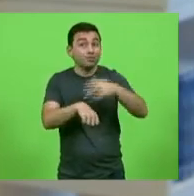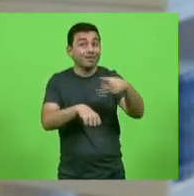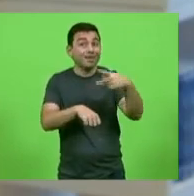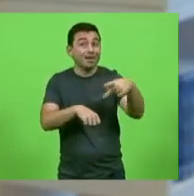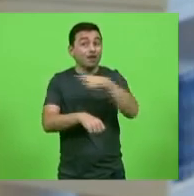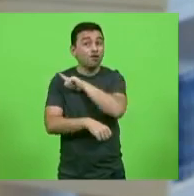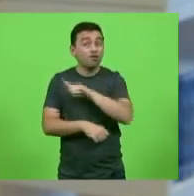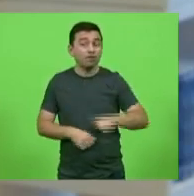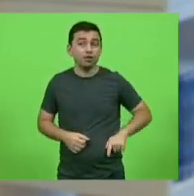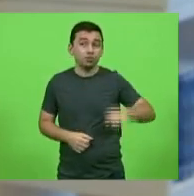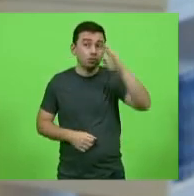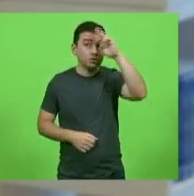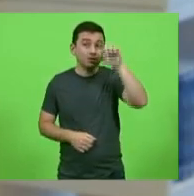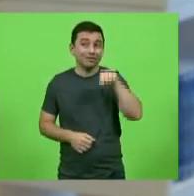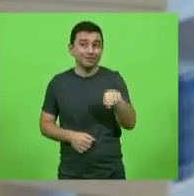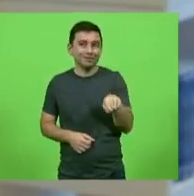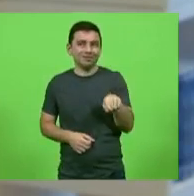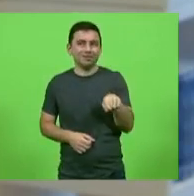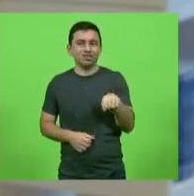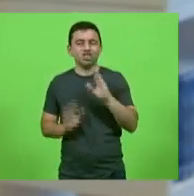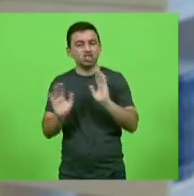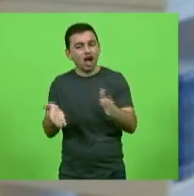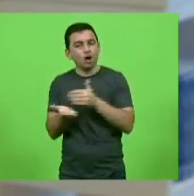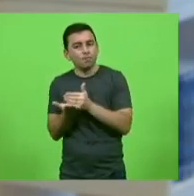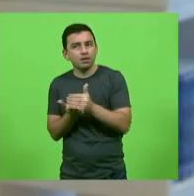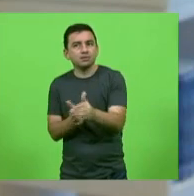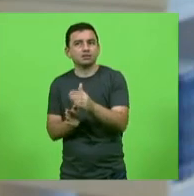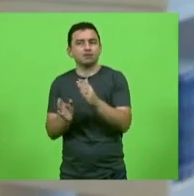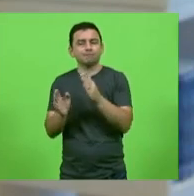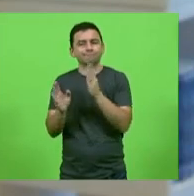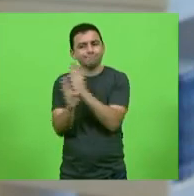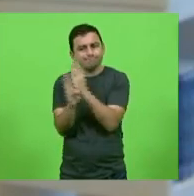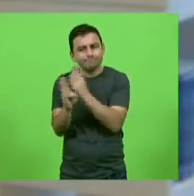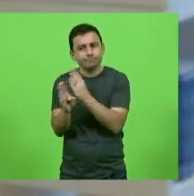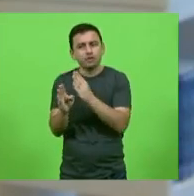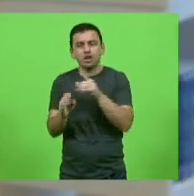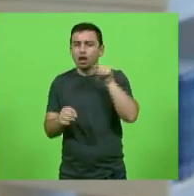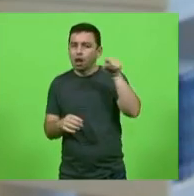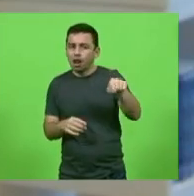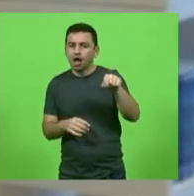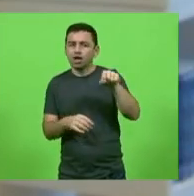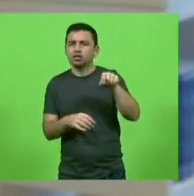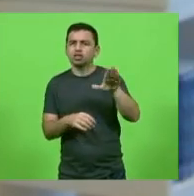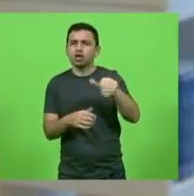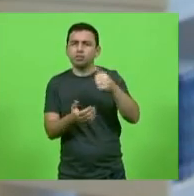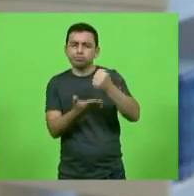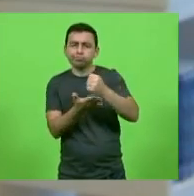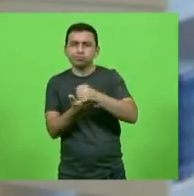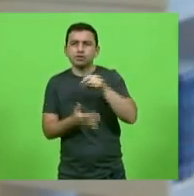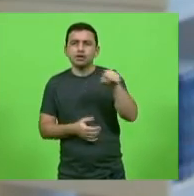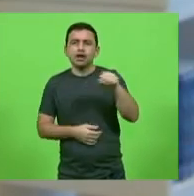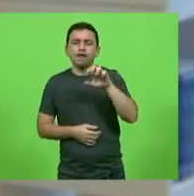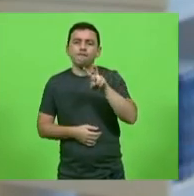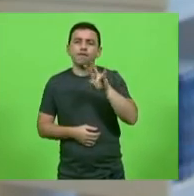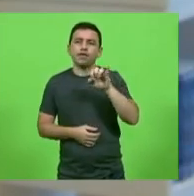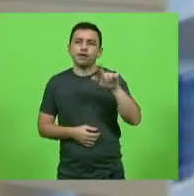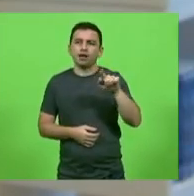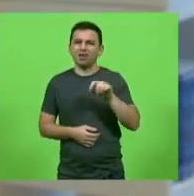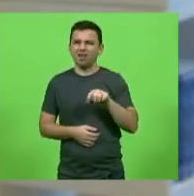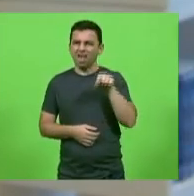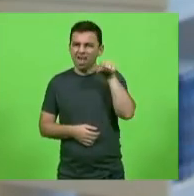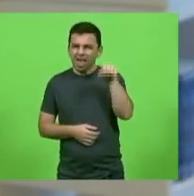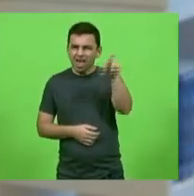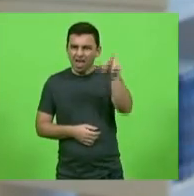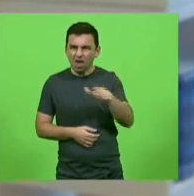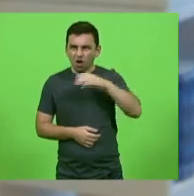Carlos Moisés, já iniciava a investigação da contratação da Veiga Média. Como sustentar que o governador for omisso no caso